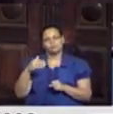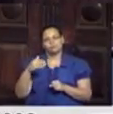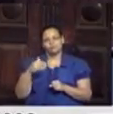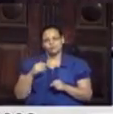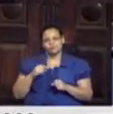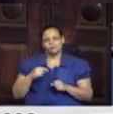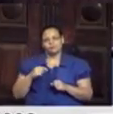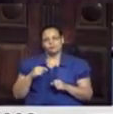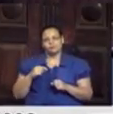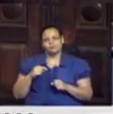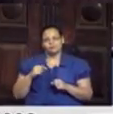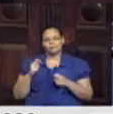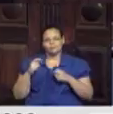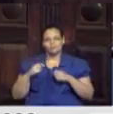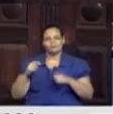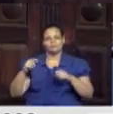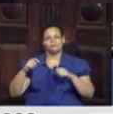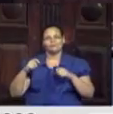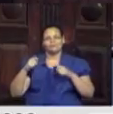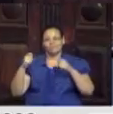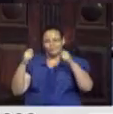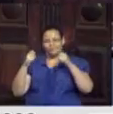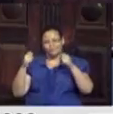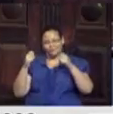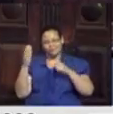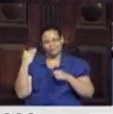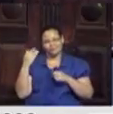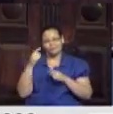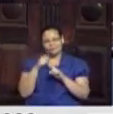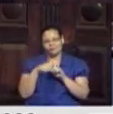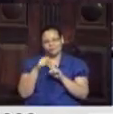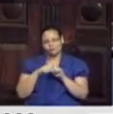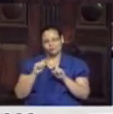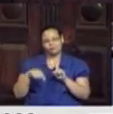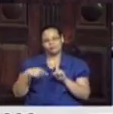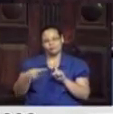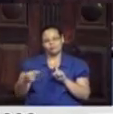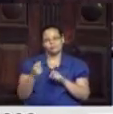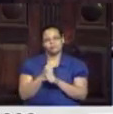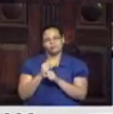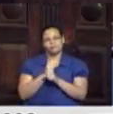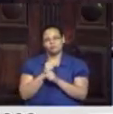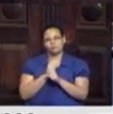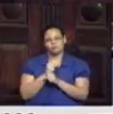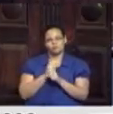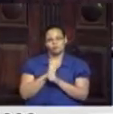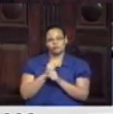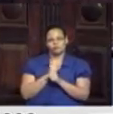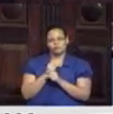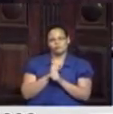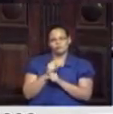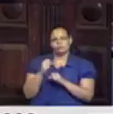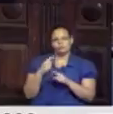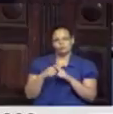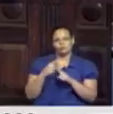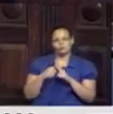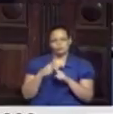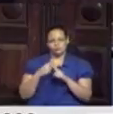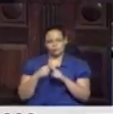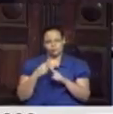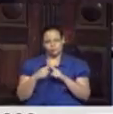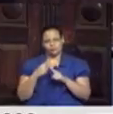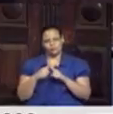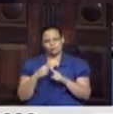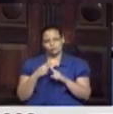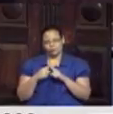Revolução, que se estabeleceu alguns meses depois, em outubro daquele ano, porque esta